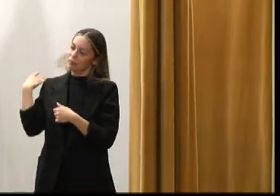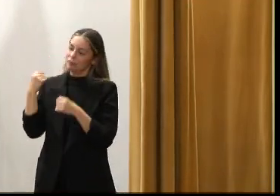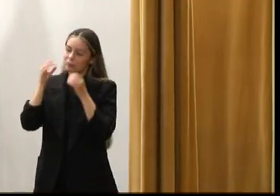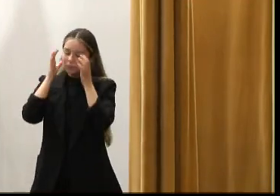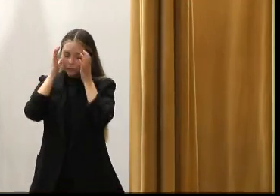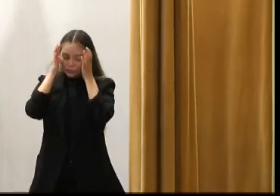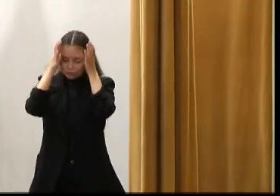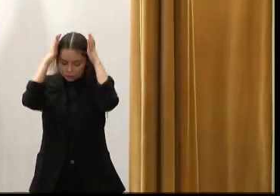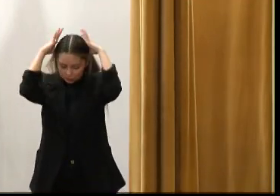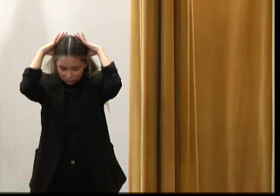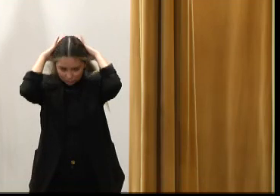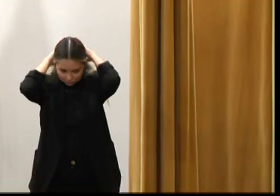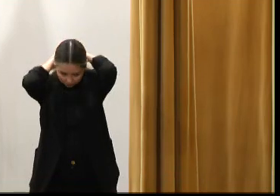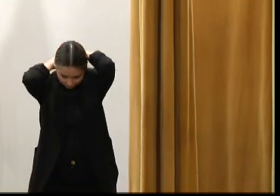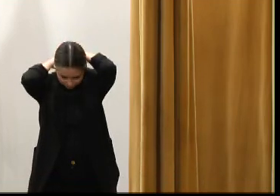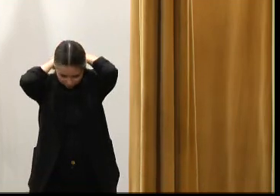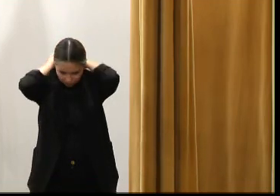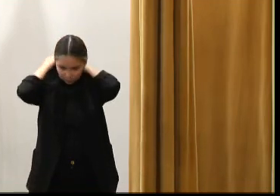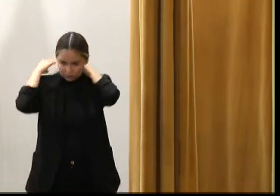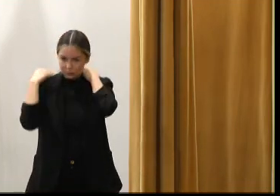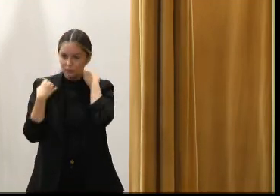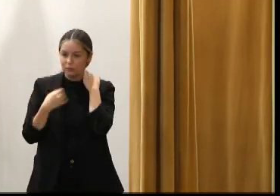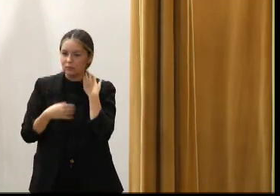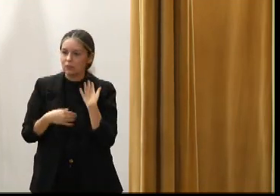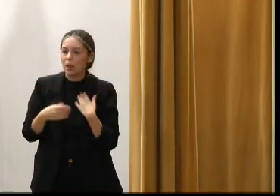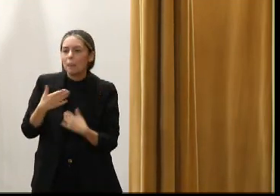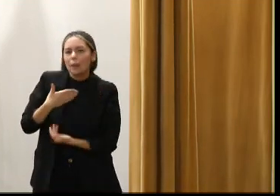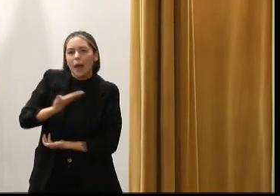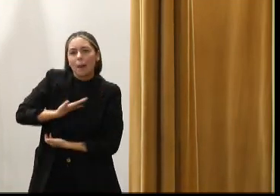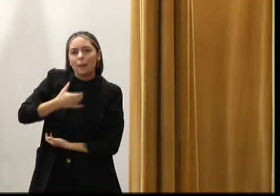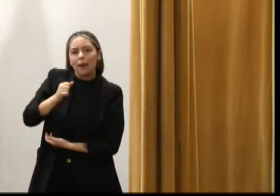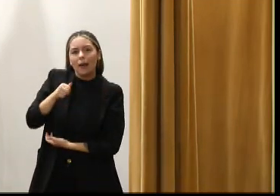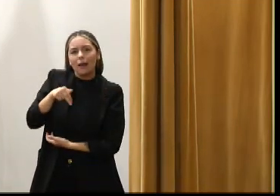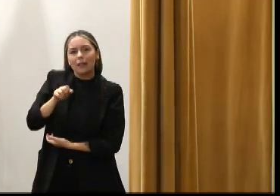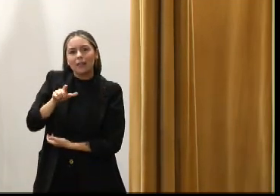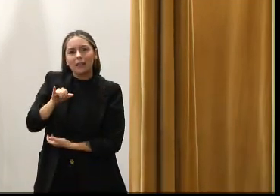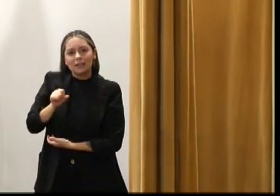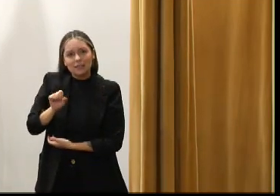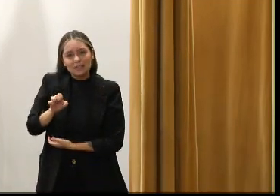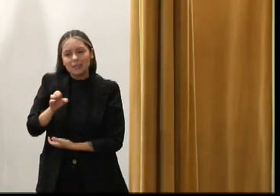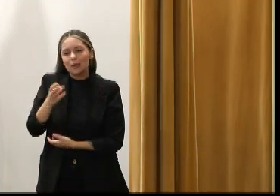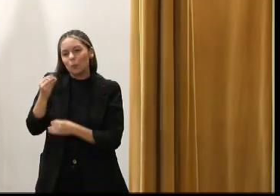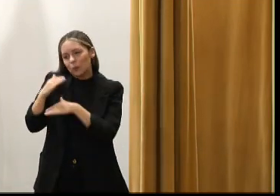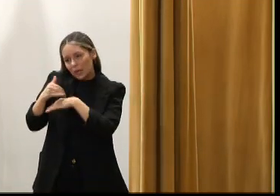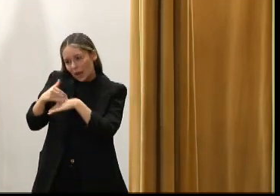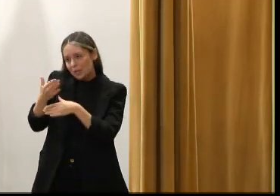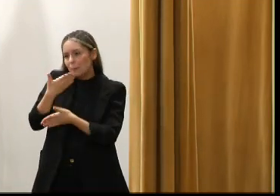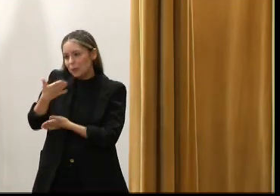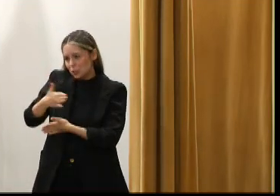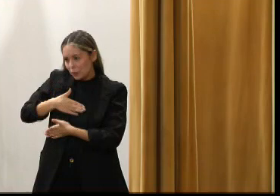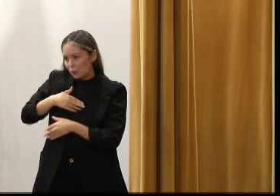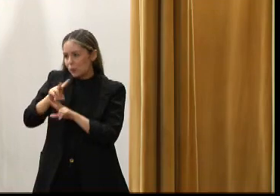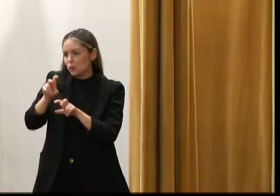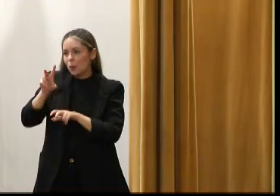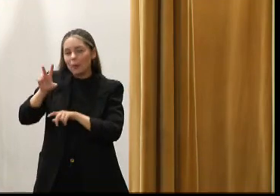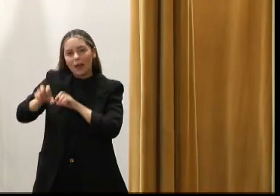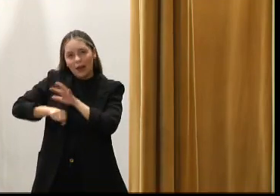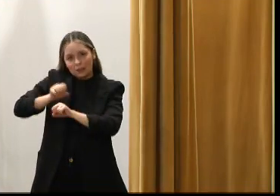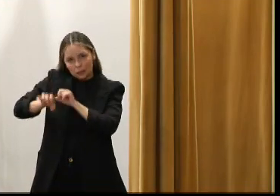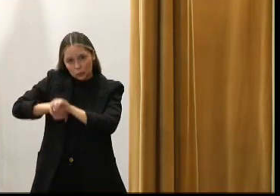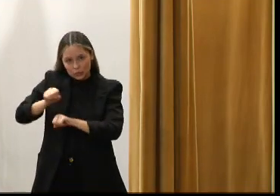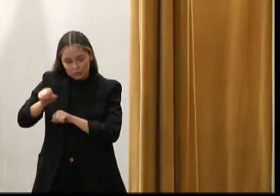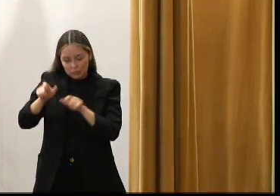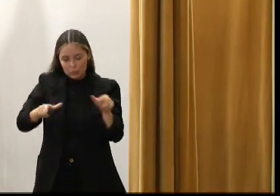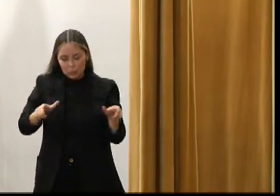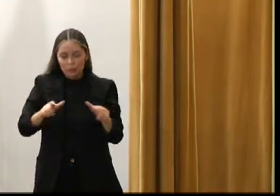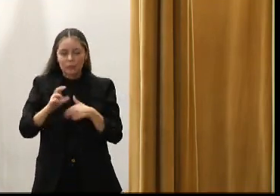Nelise. Dizer à minha amiga Nelise que eu vou cuidar muito carinhosamente com o pedido que tu me fizeste sobre os catadores. Tá certo. Porque eu